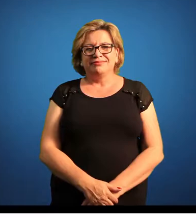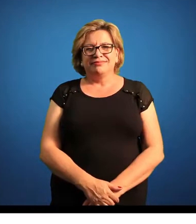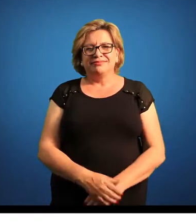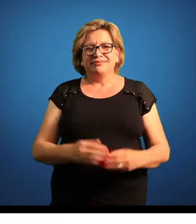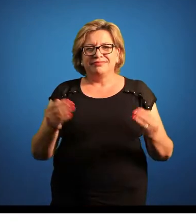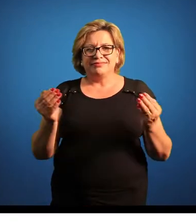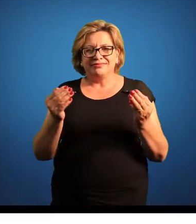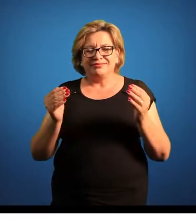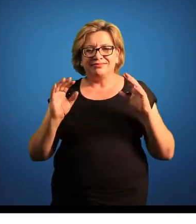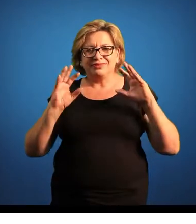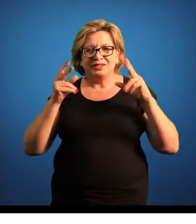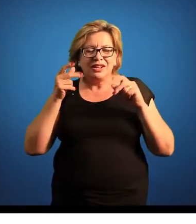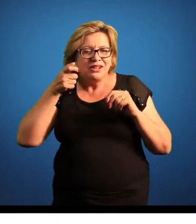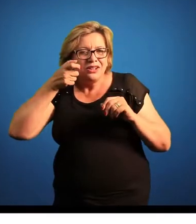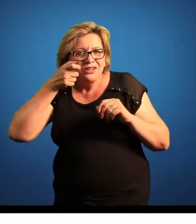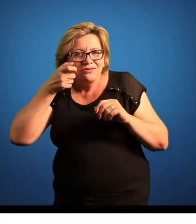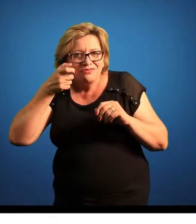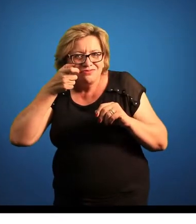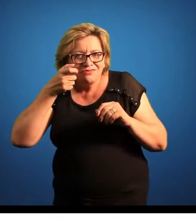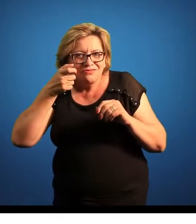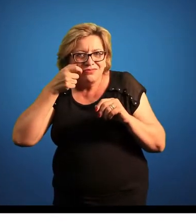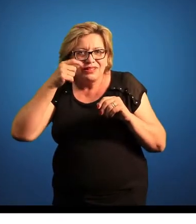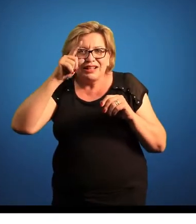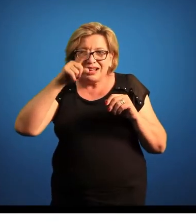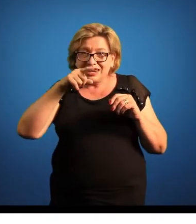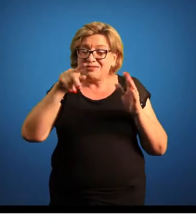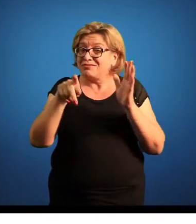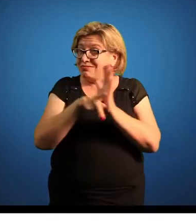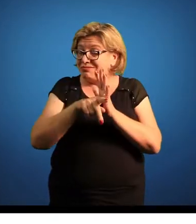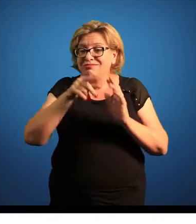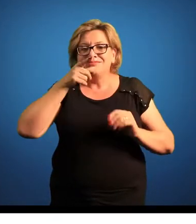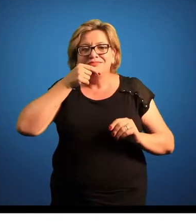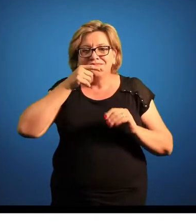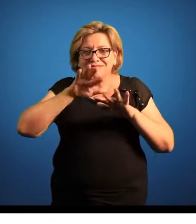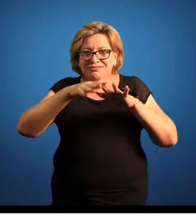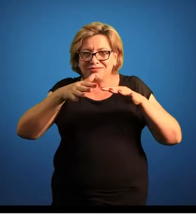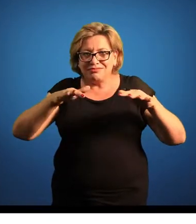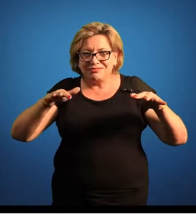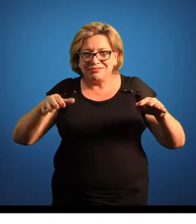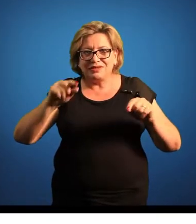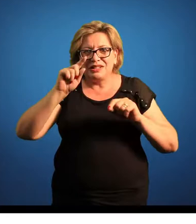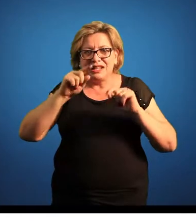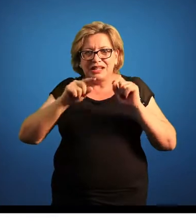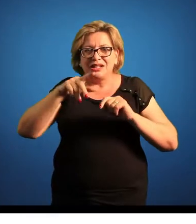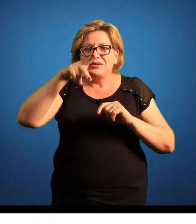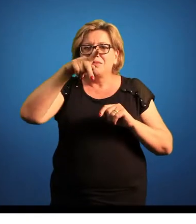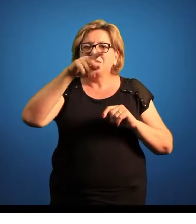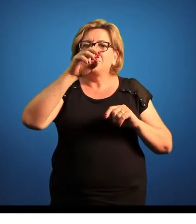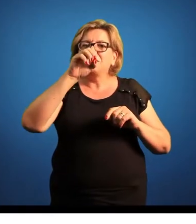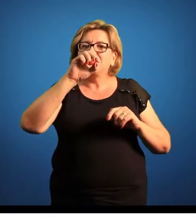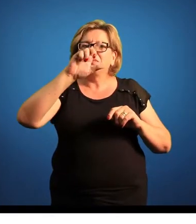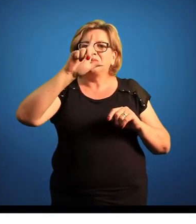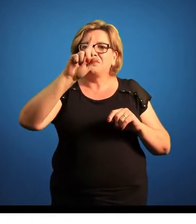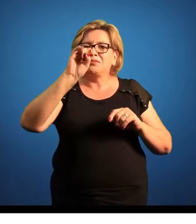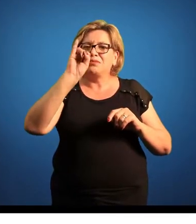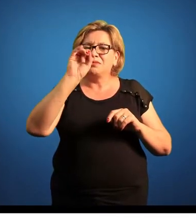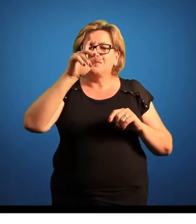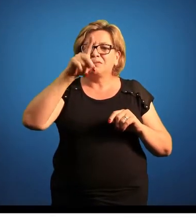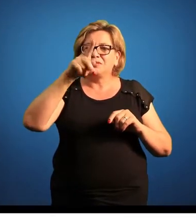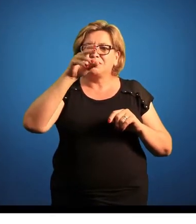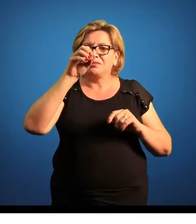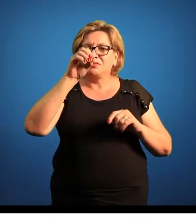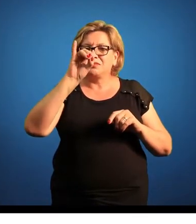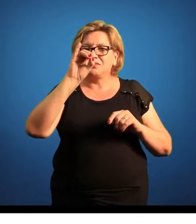Então, esse animal que nós observamos é a anêmona do mar, né? Então, ele é um organismo polipóide, solitário, ele é um indivíduo